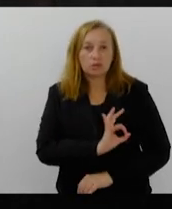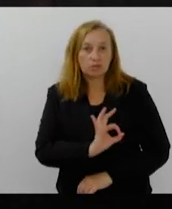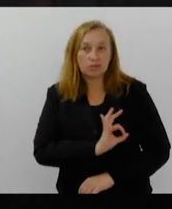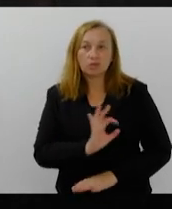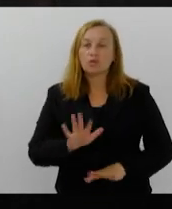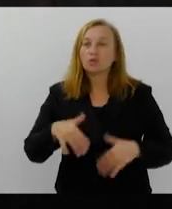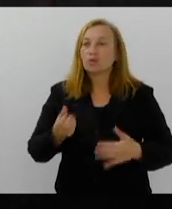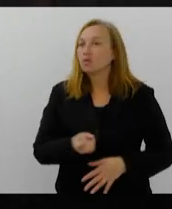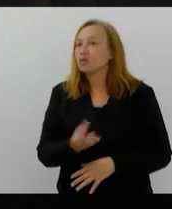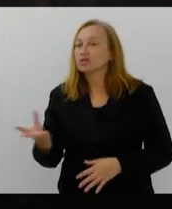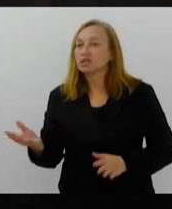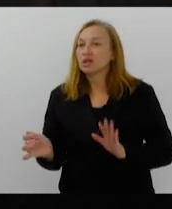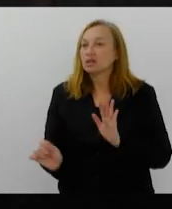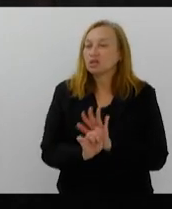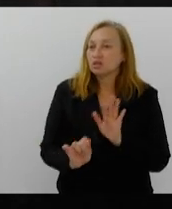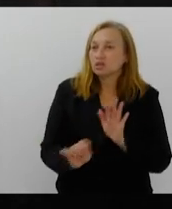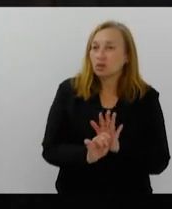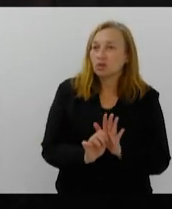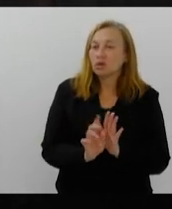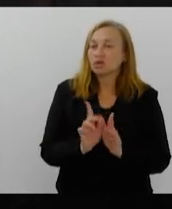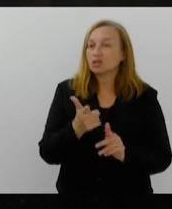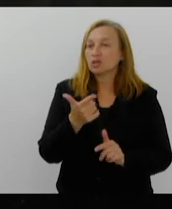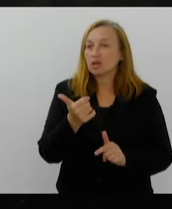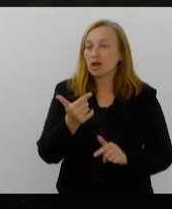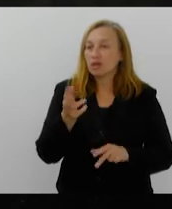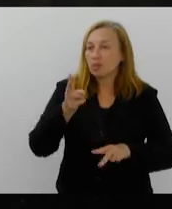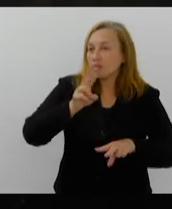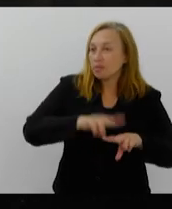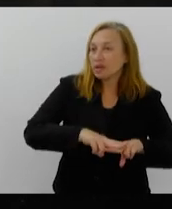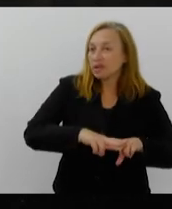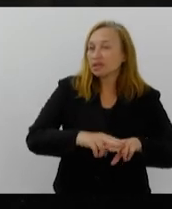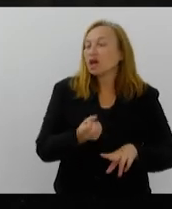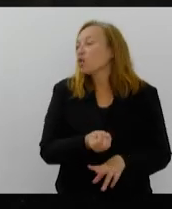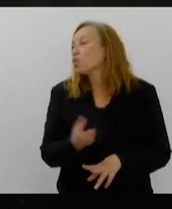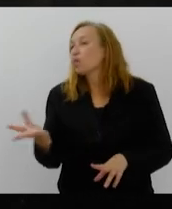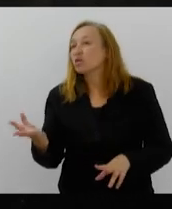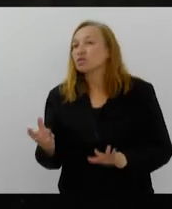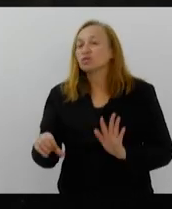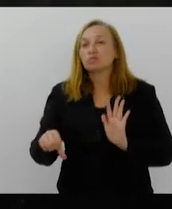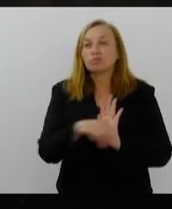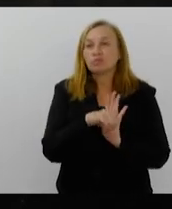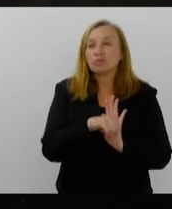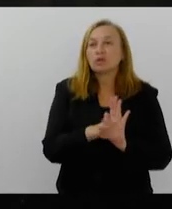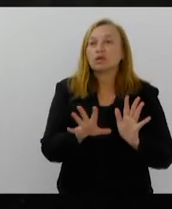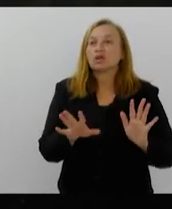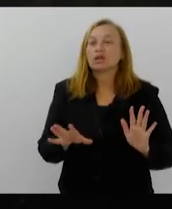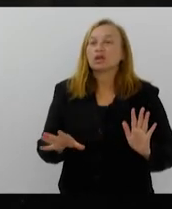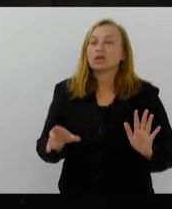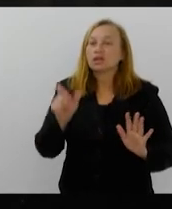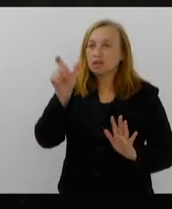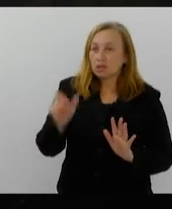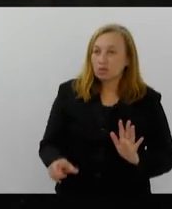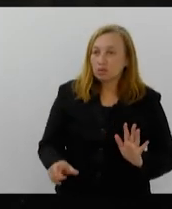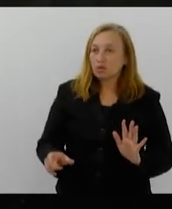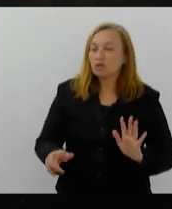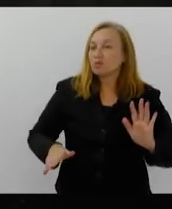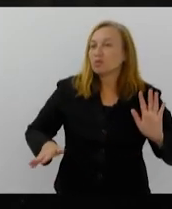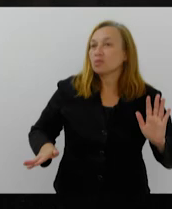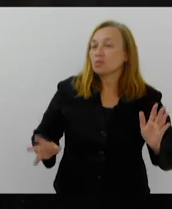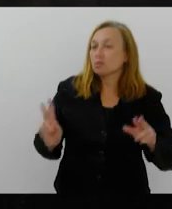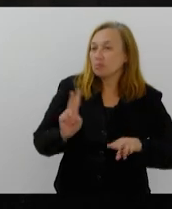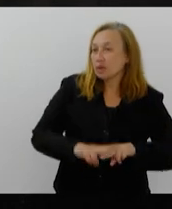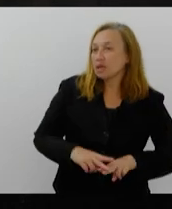é a quantidade de drogas, de armas apreendidas, quantos criminosos presos, quantos vitimados